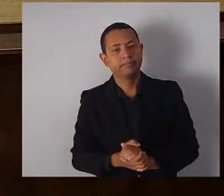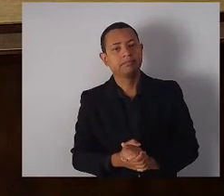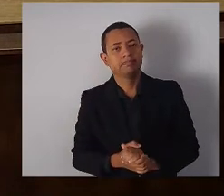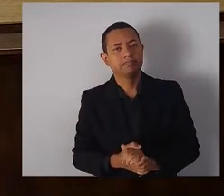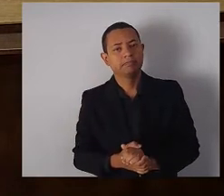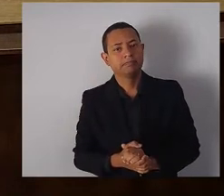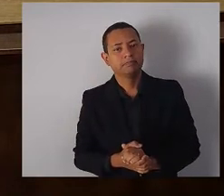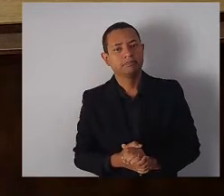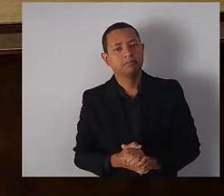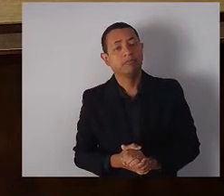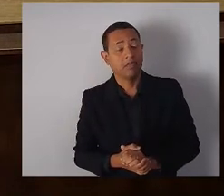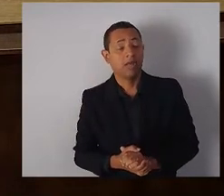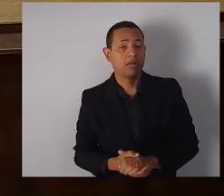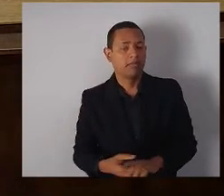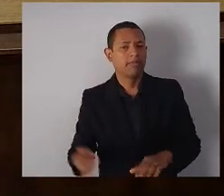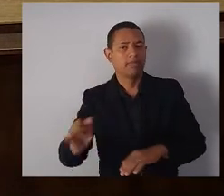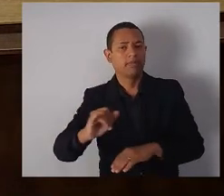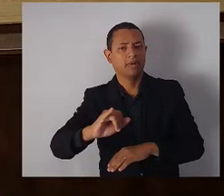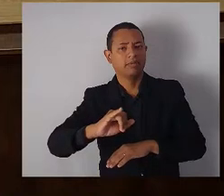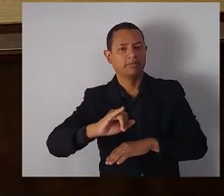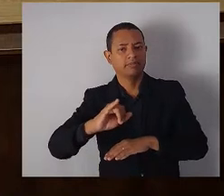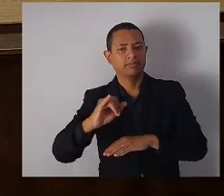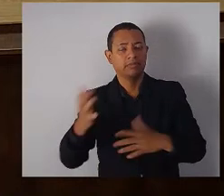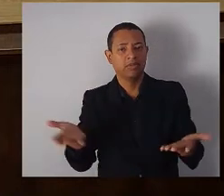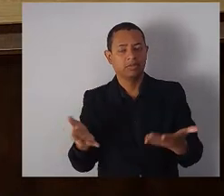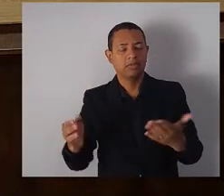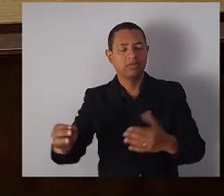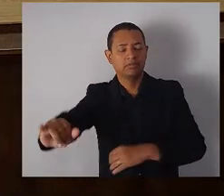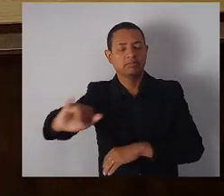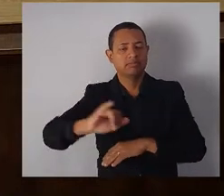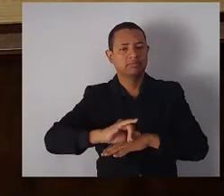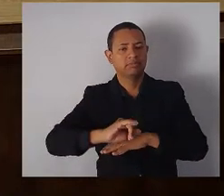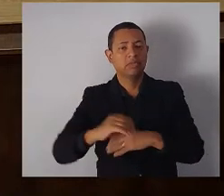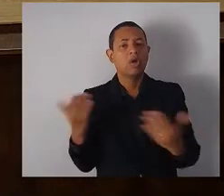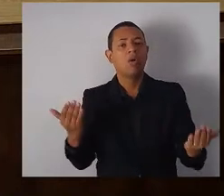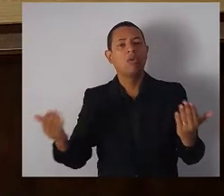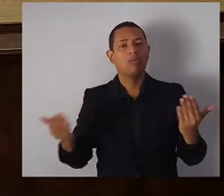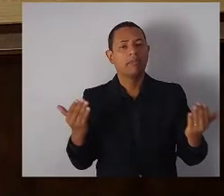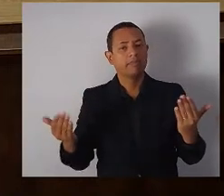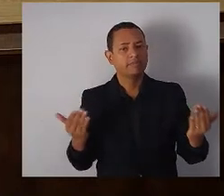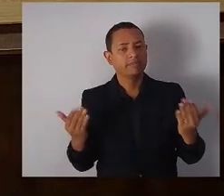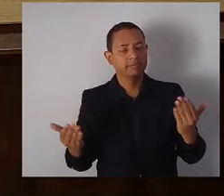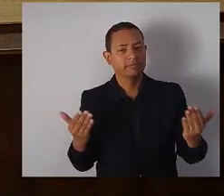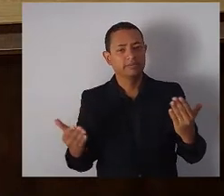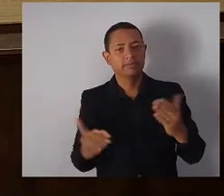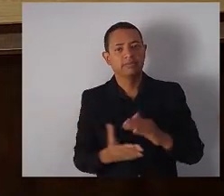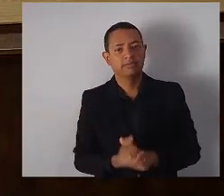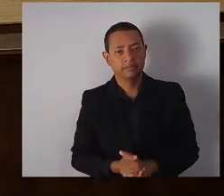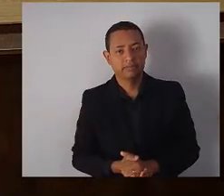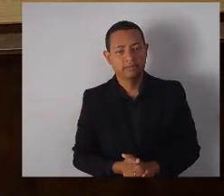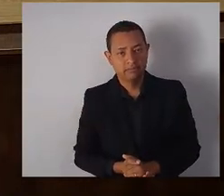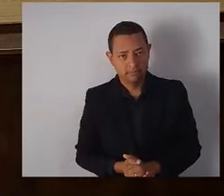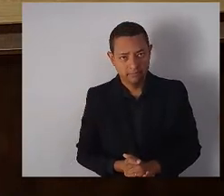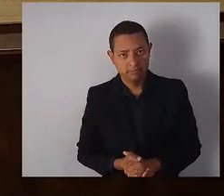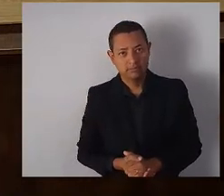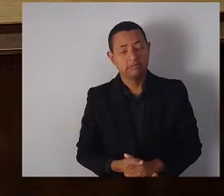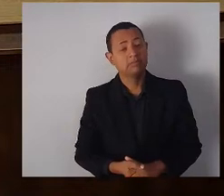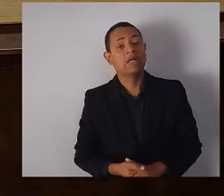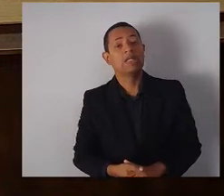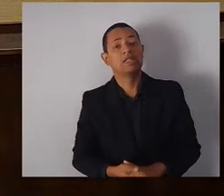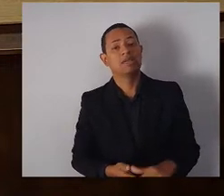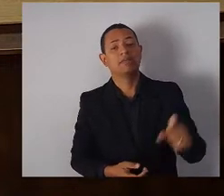passando aqui para a capital, né, fazendo aqui a comparação, a corte, né, aí a corte são